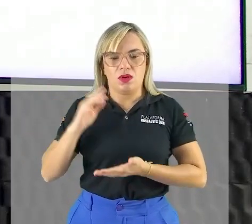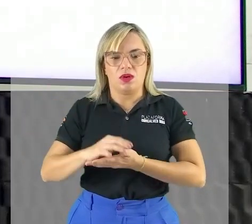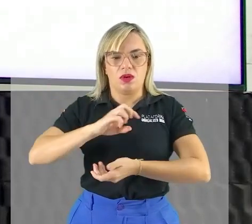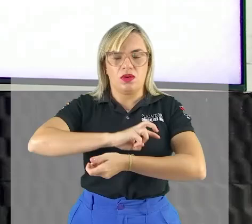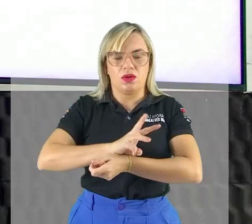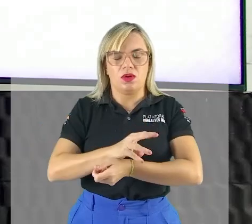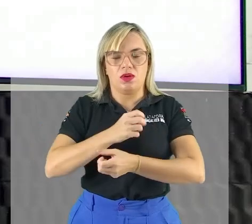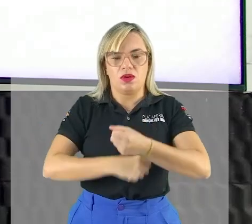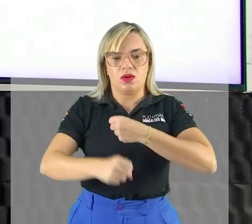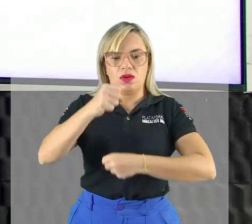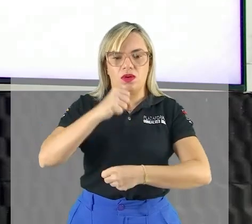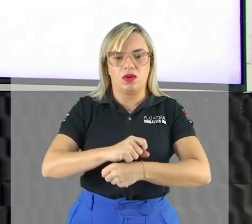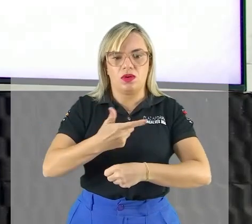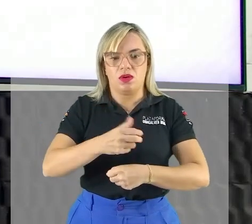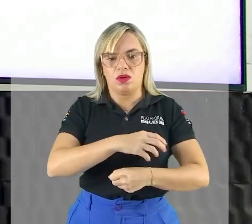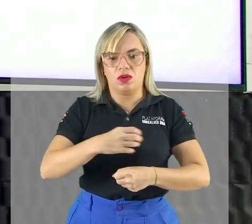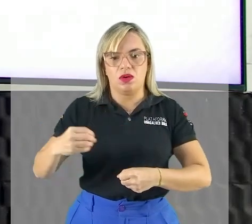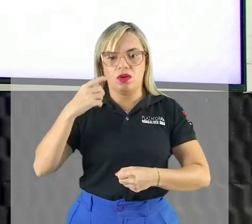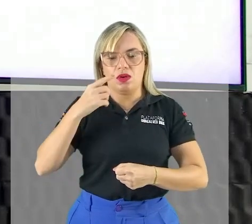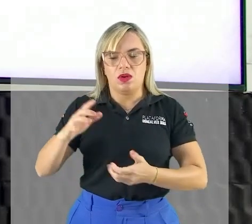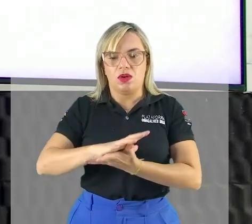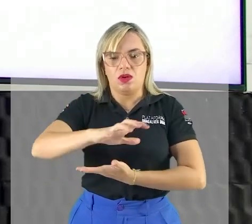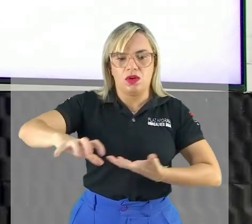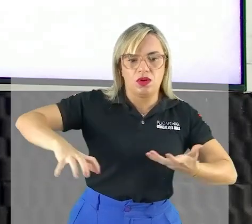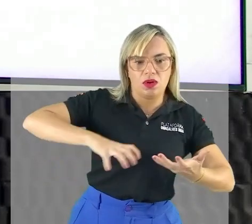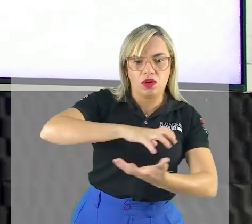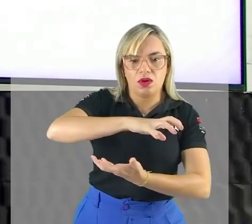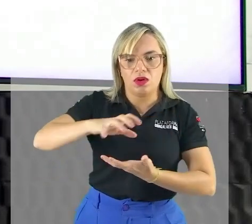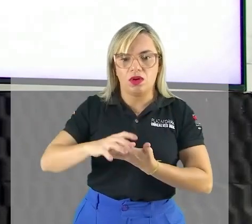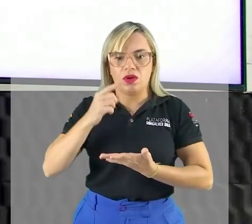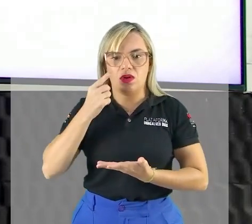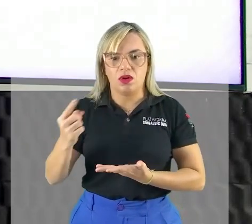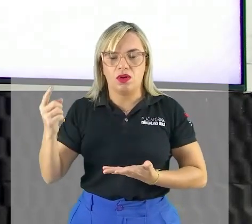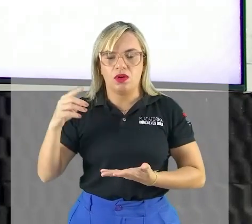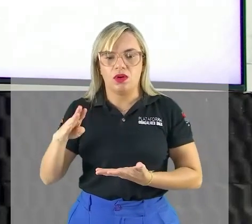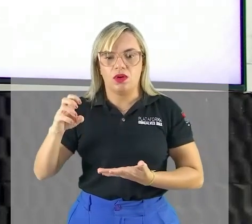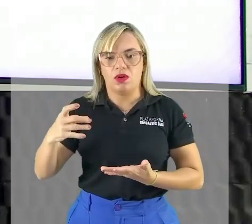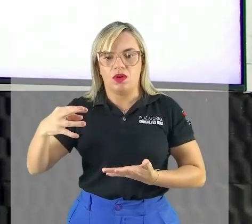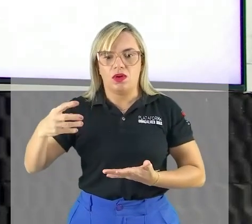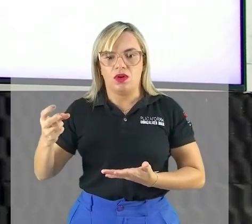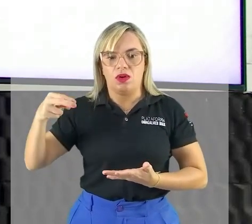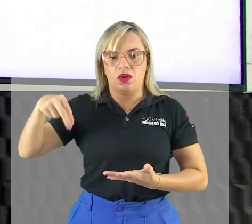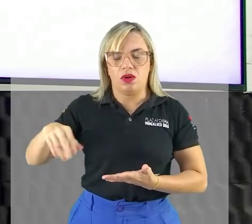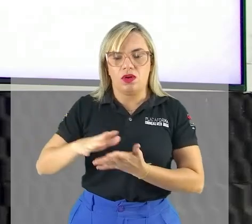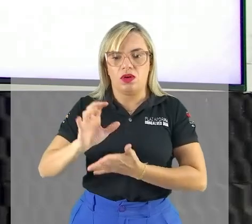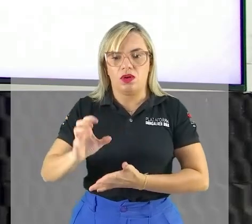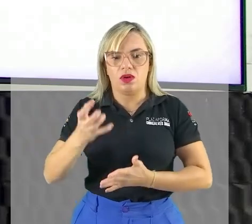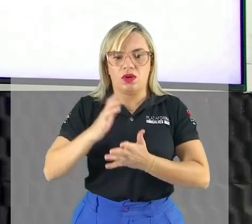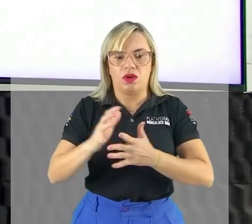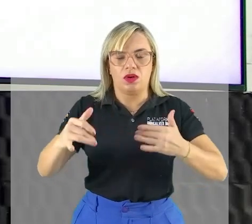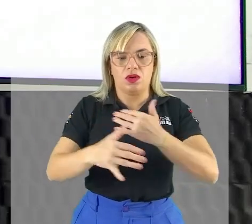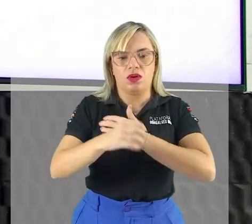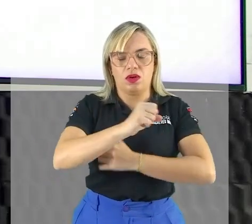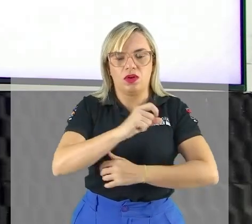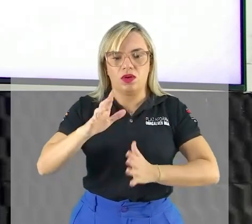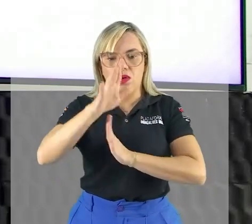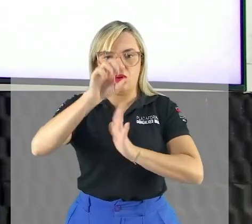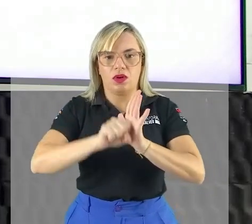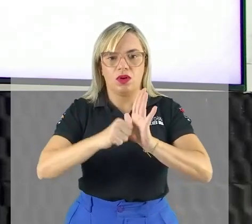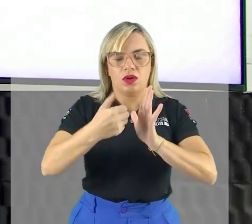2020 Revolta de Beckman né Leia sobre a Revolta ocorrida em São Luiz no século